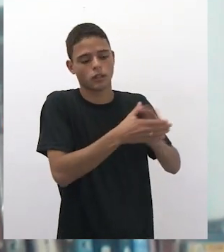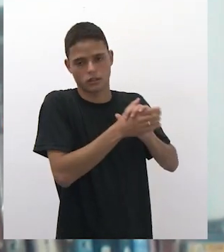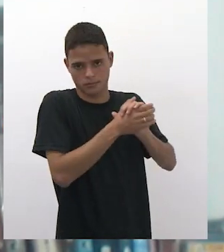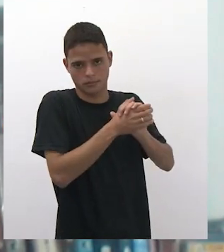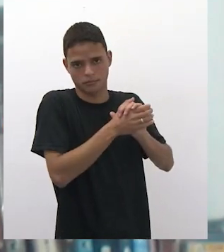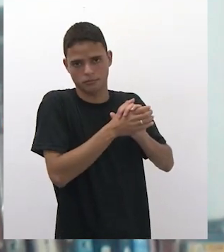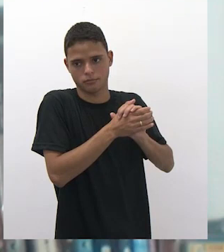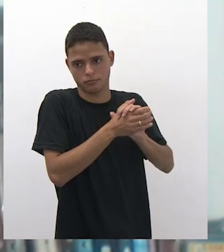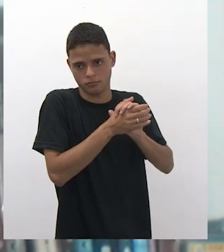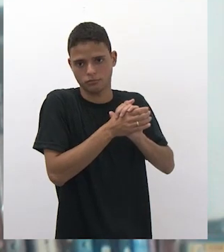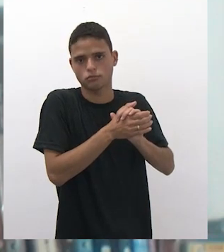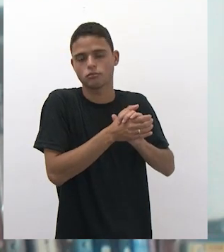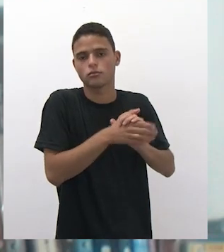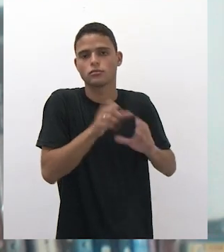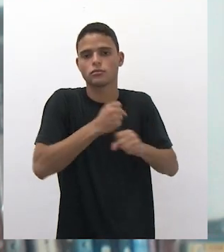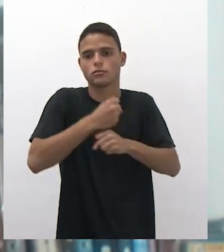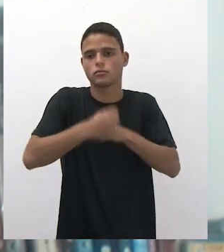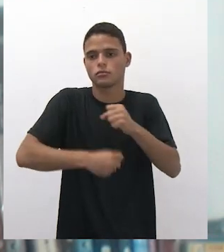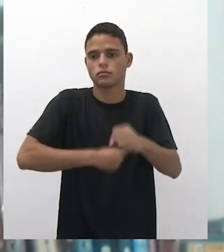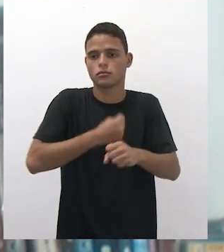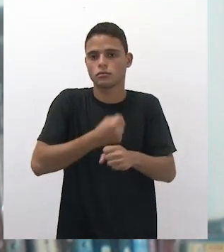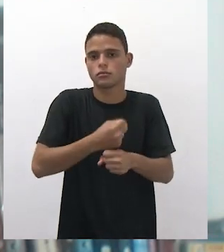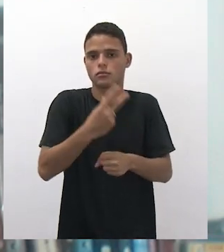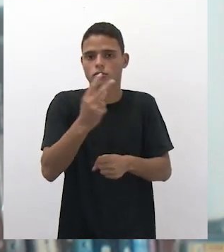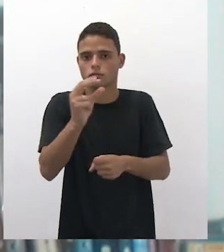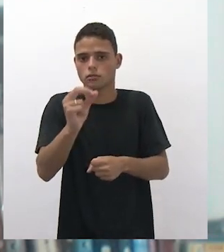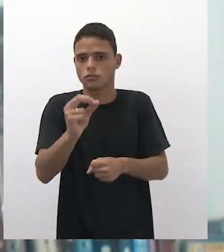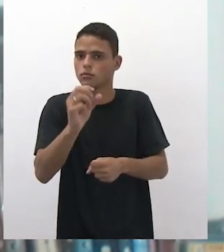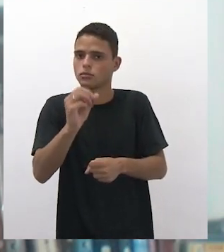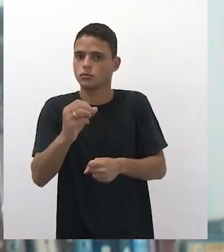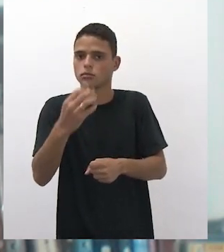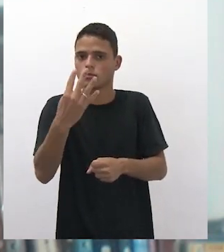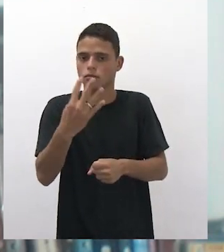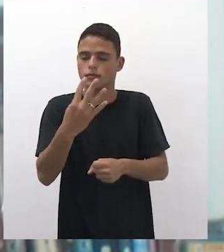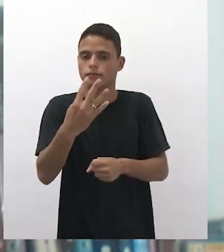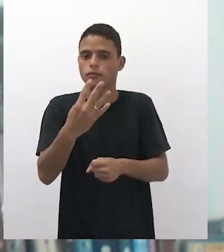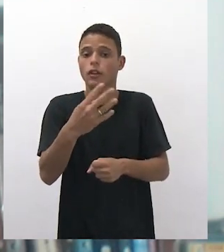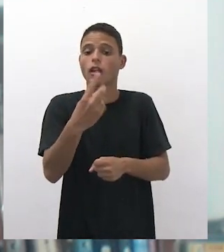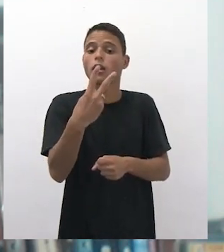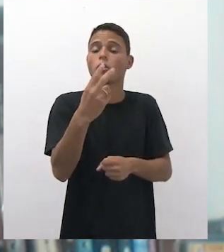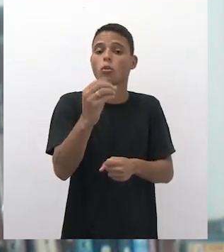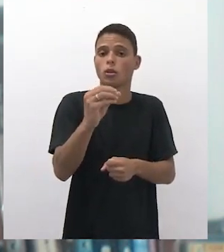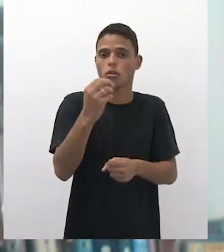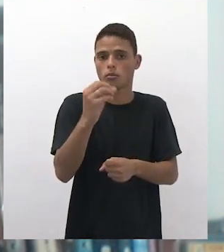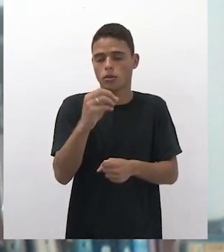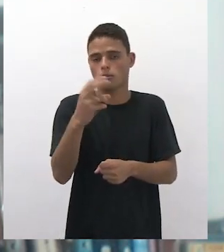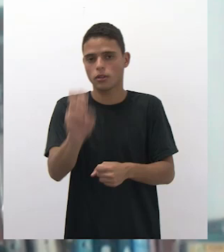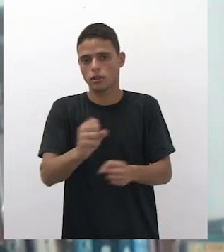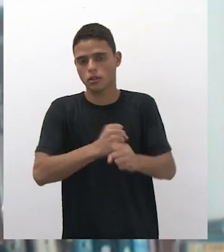em 2004, 2005 vim para São Paulo, e aqui em São